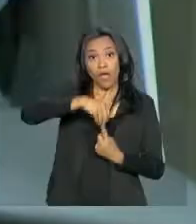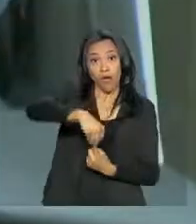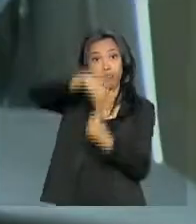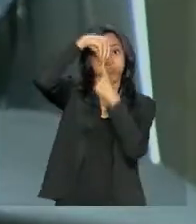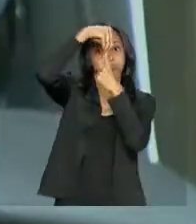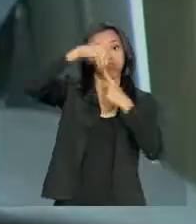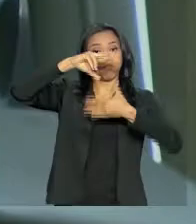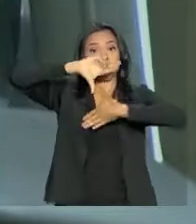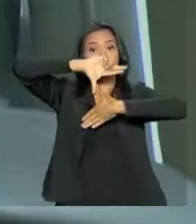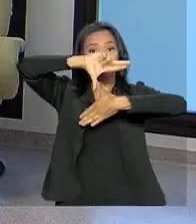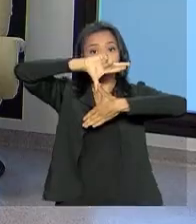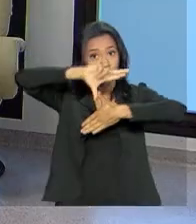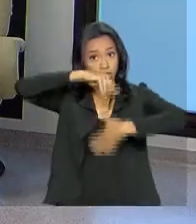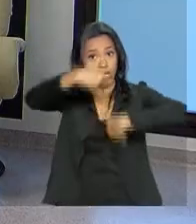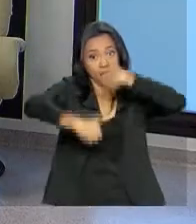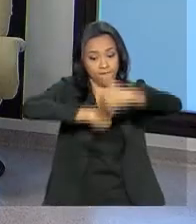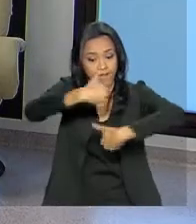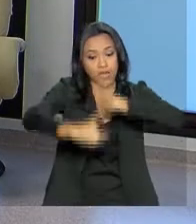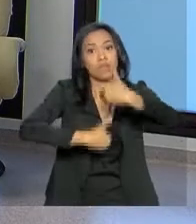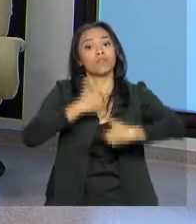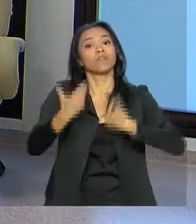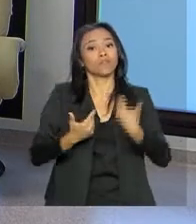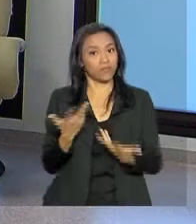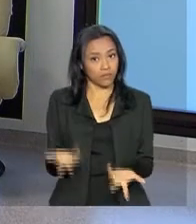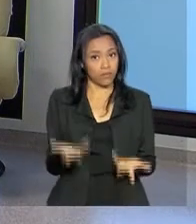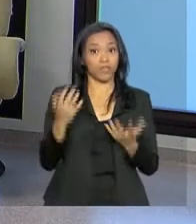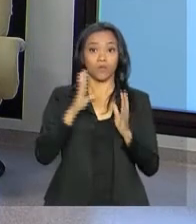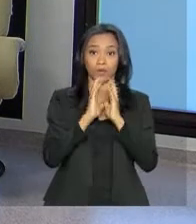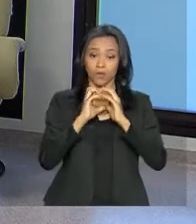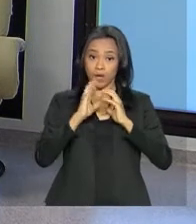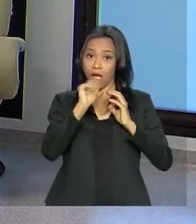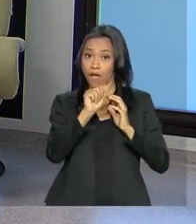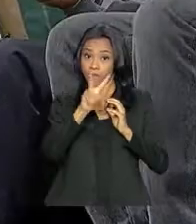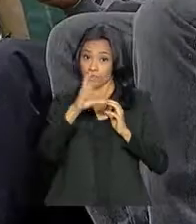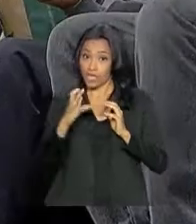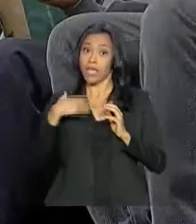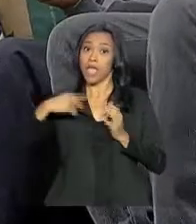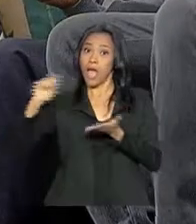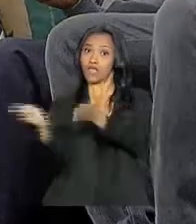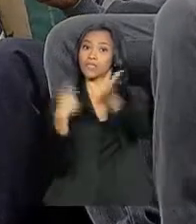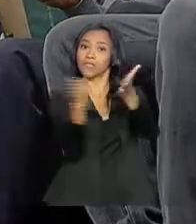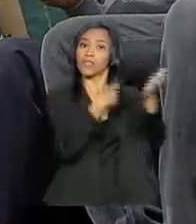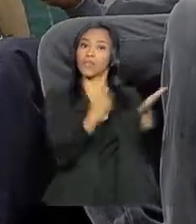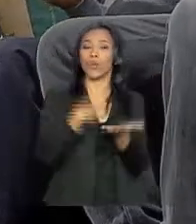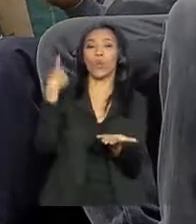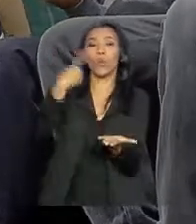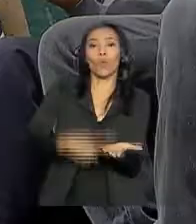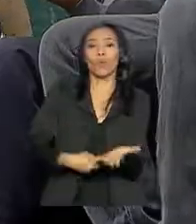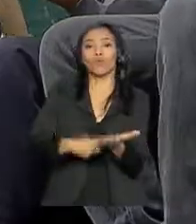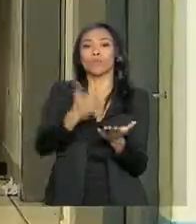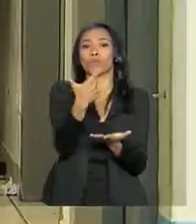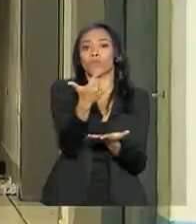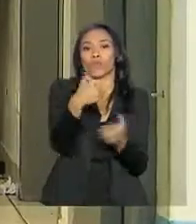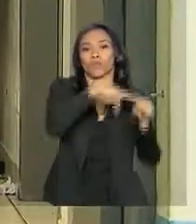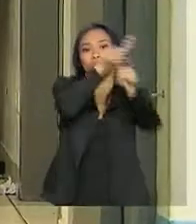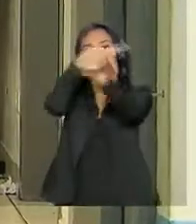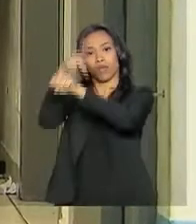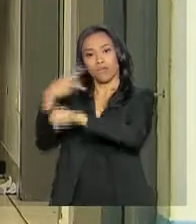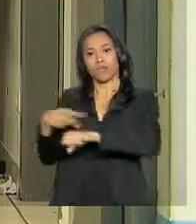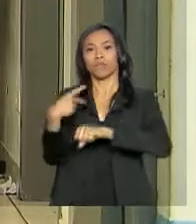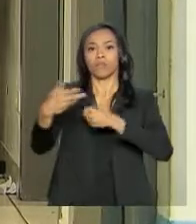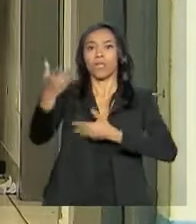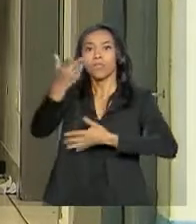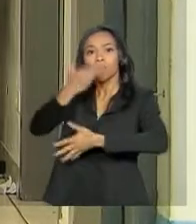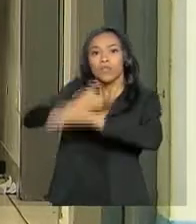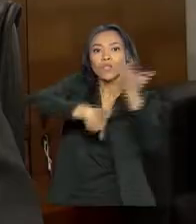no tratamento do avc e assinou um compromisso com outros 12 países para melhorar o trabalho de prevenção e de cuidado